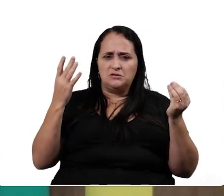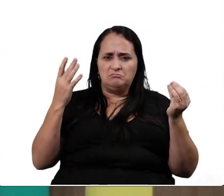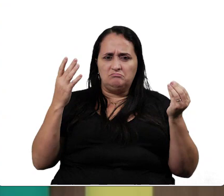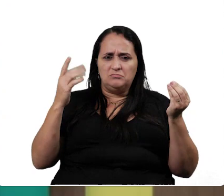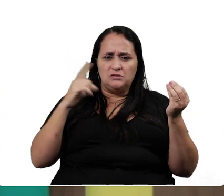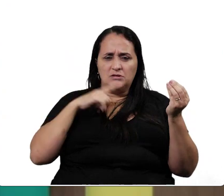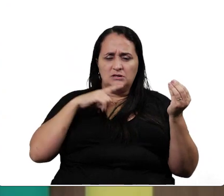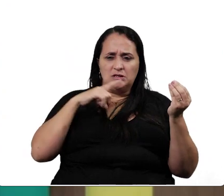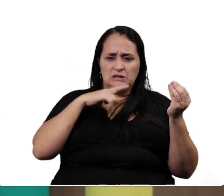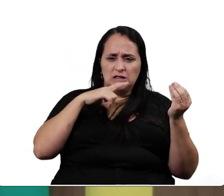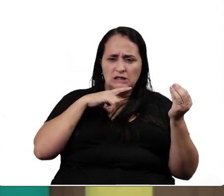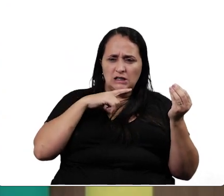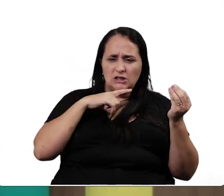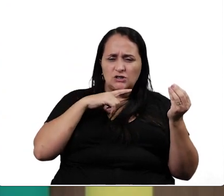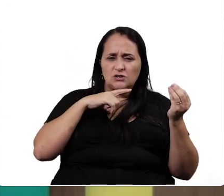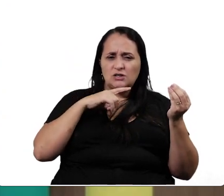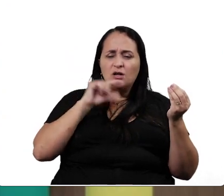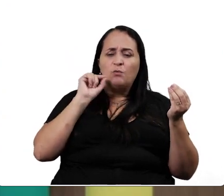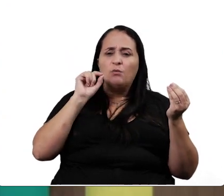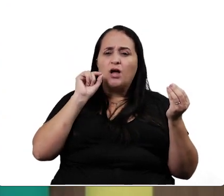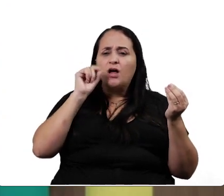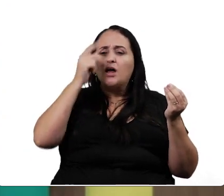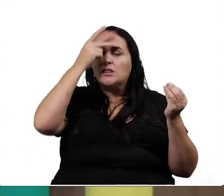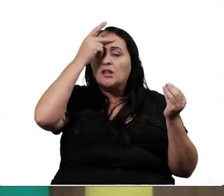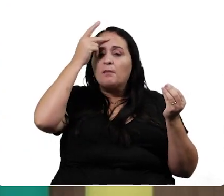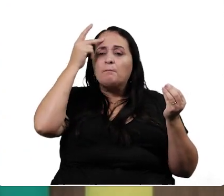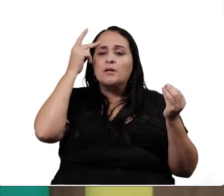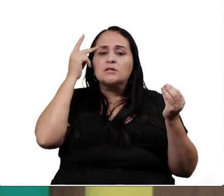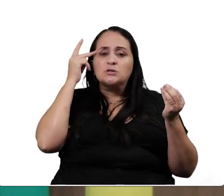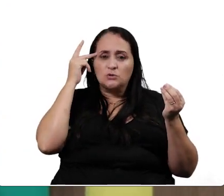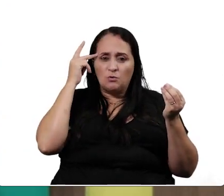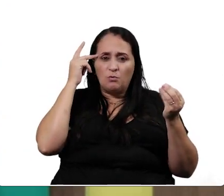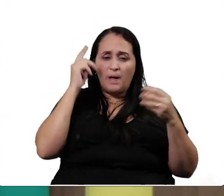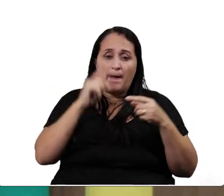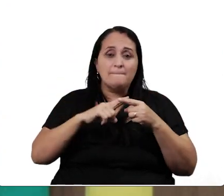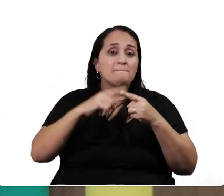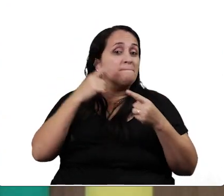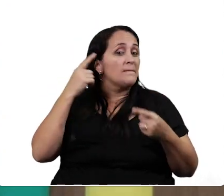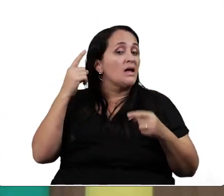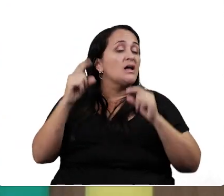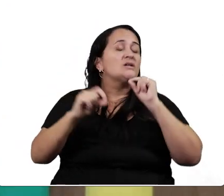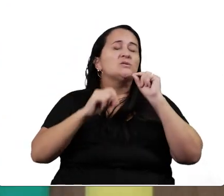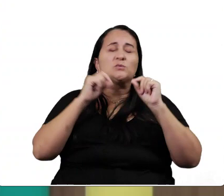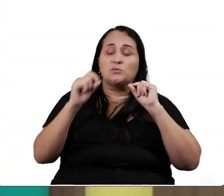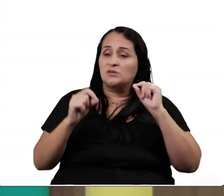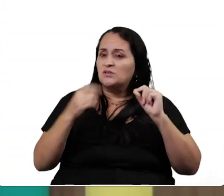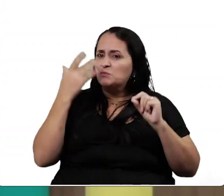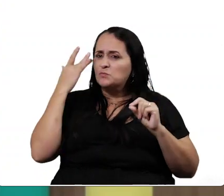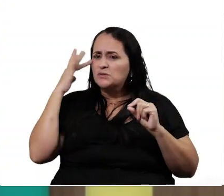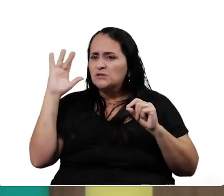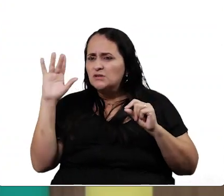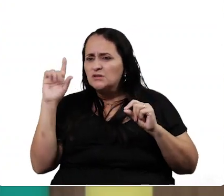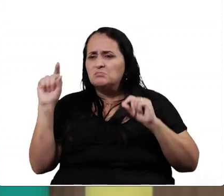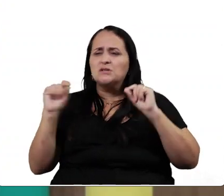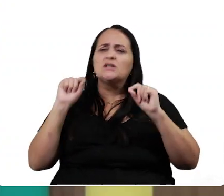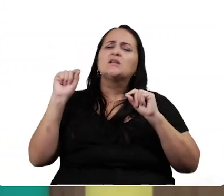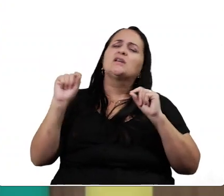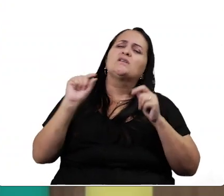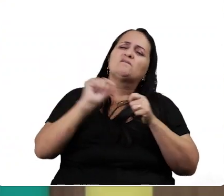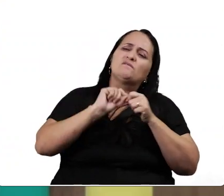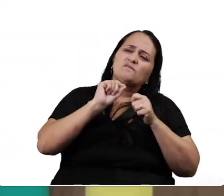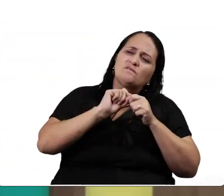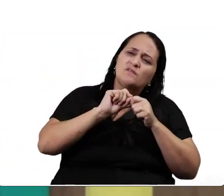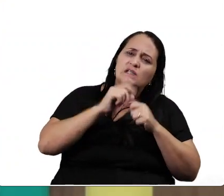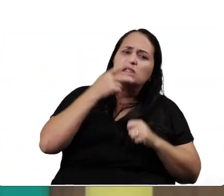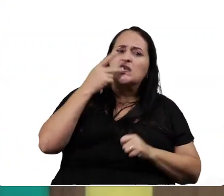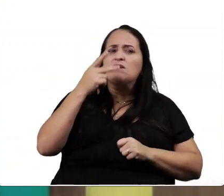necessariamente que seja autoria da pessoa. Mas, como não se sabe de fato